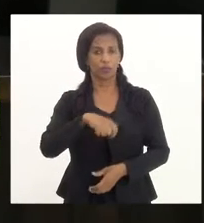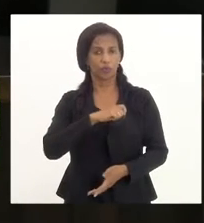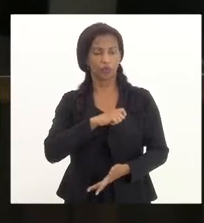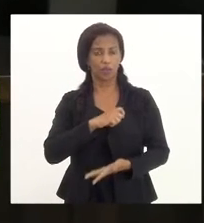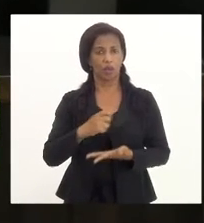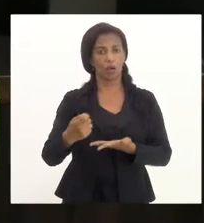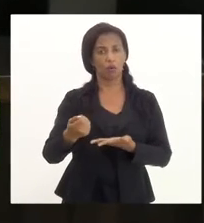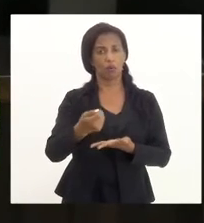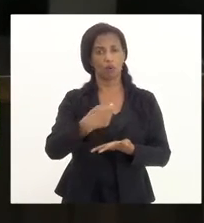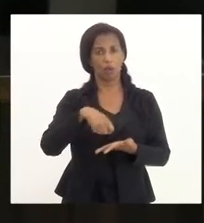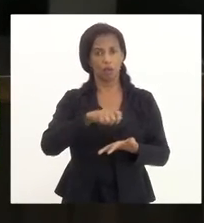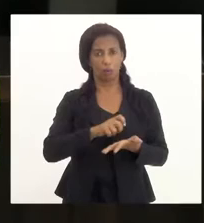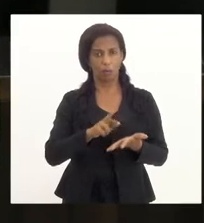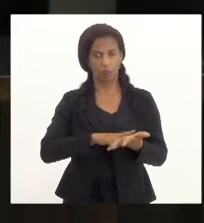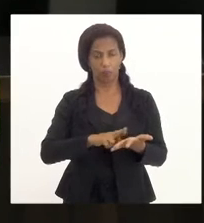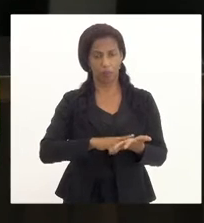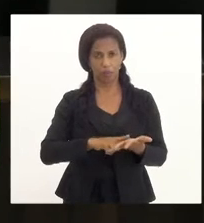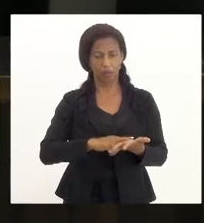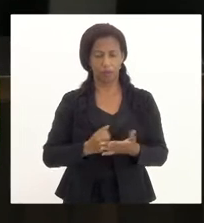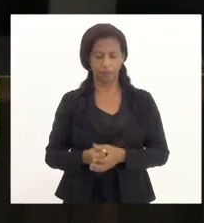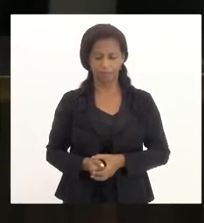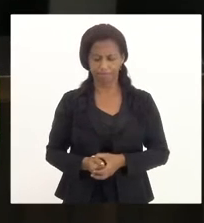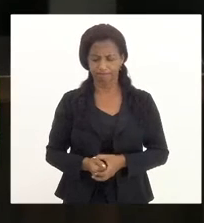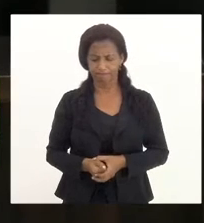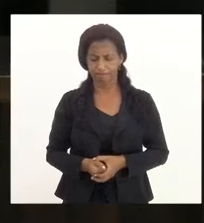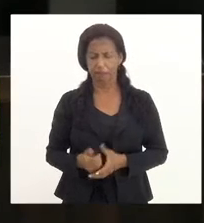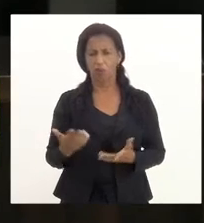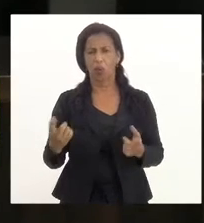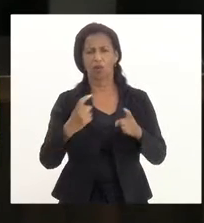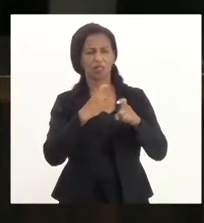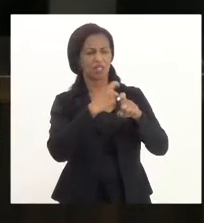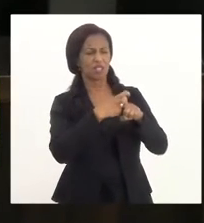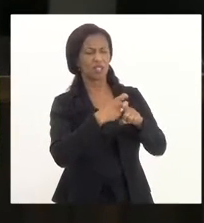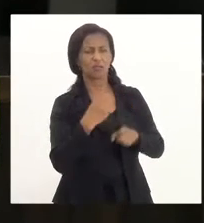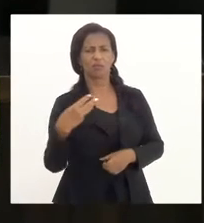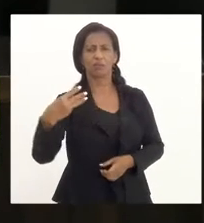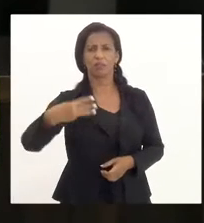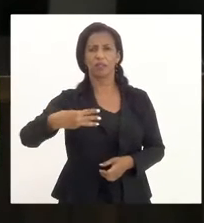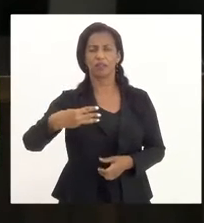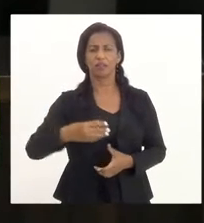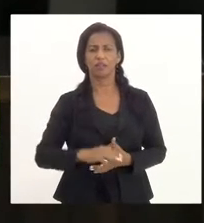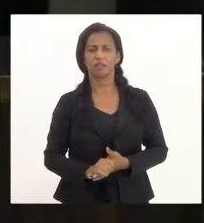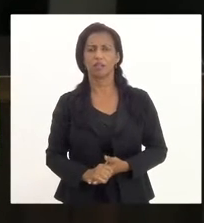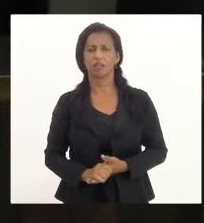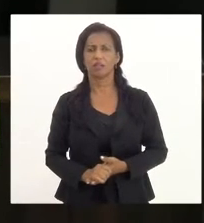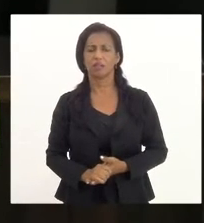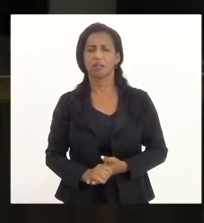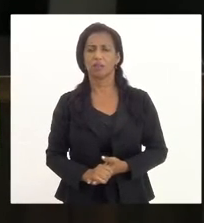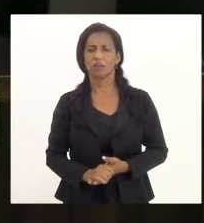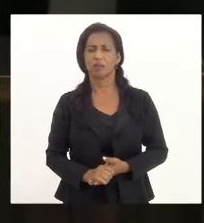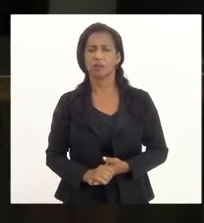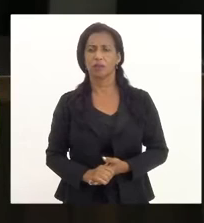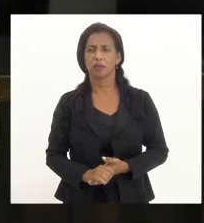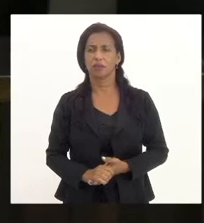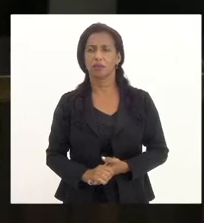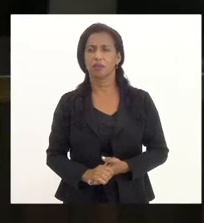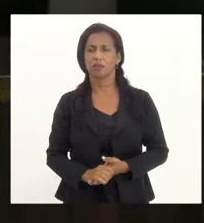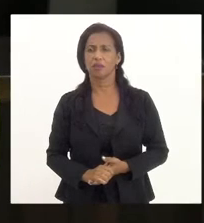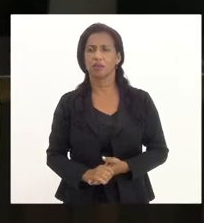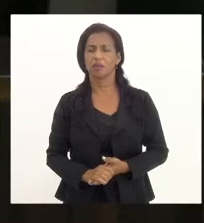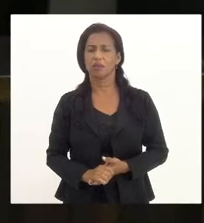fiscal homologado e olha o inciso 3 e ele pacer